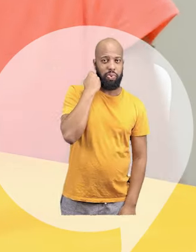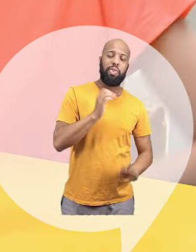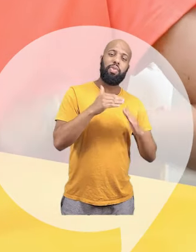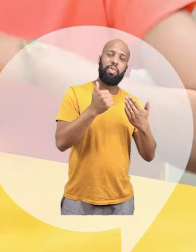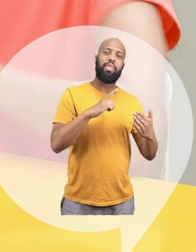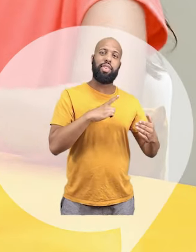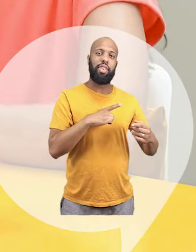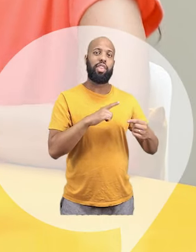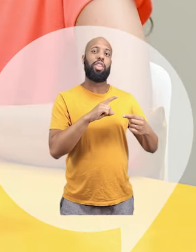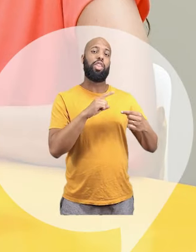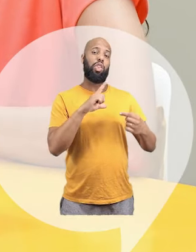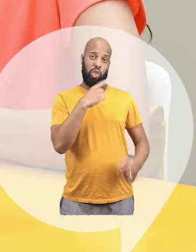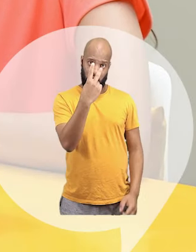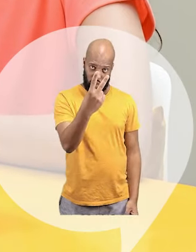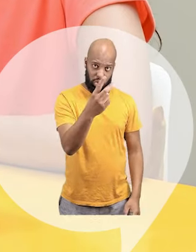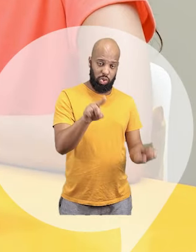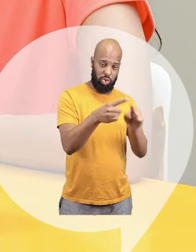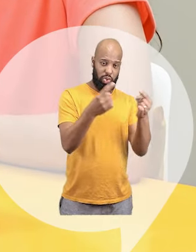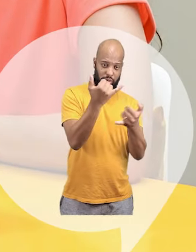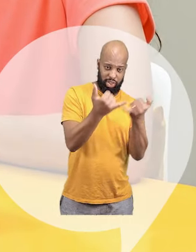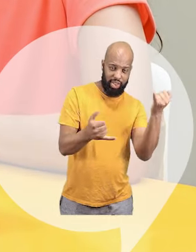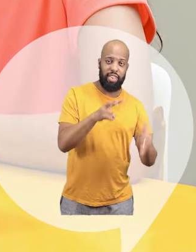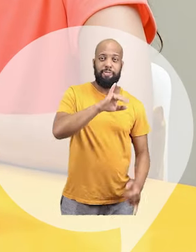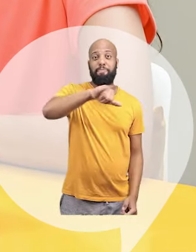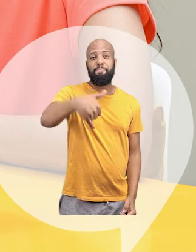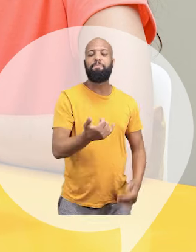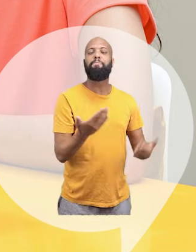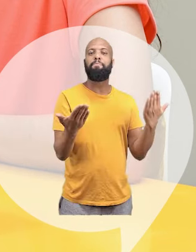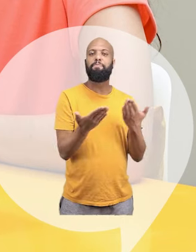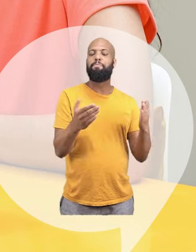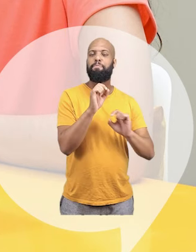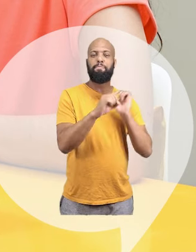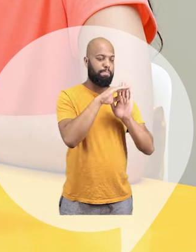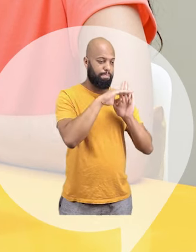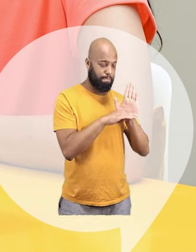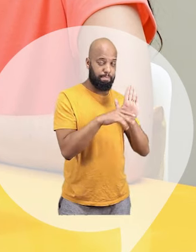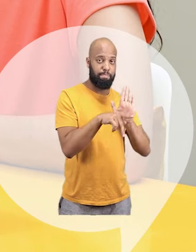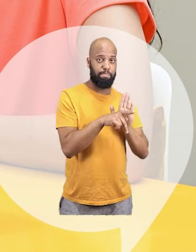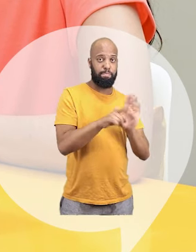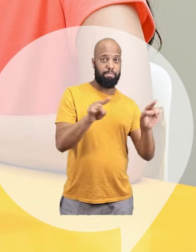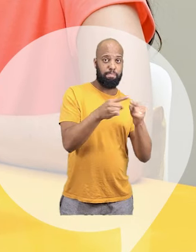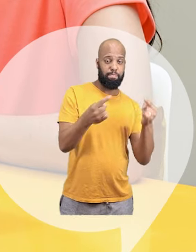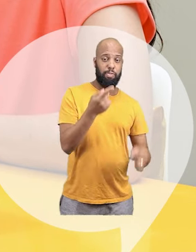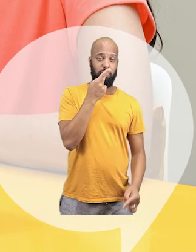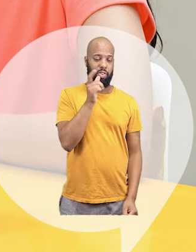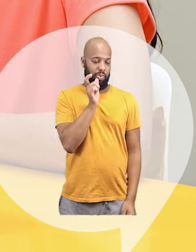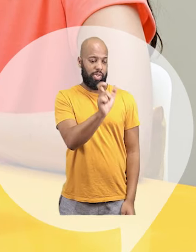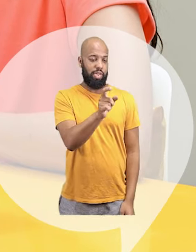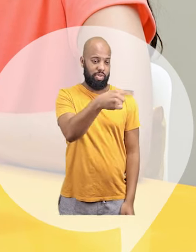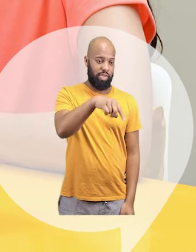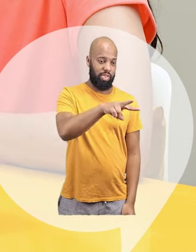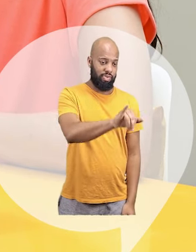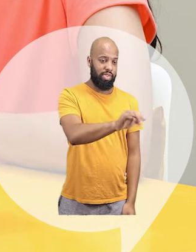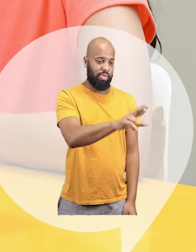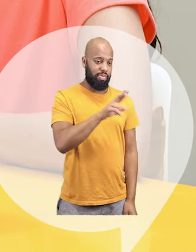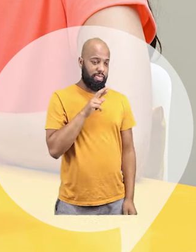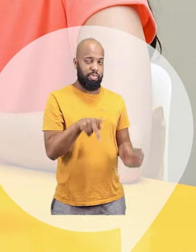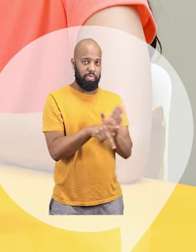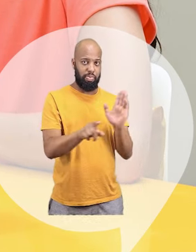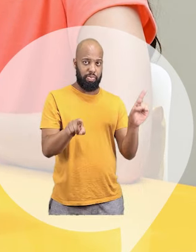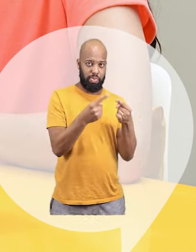então já que temos dois músicos e meia a gente vai aproveitar isso para fazer esse quadro musical no qual a gente fala uma palavra e você se